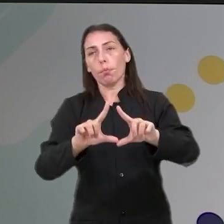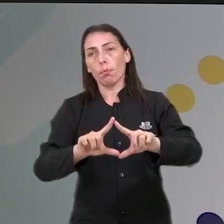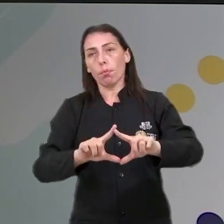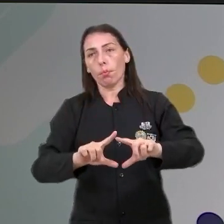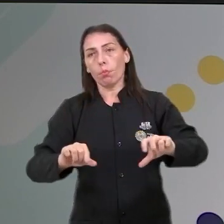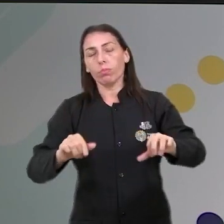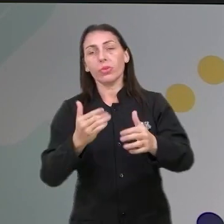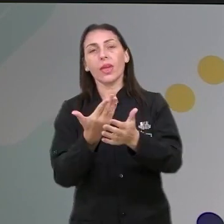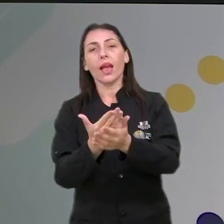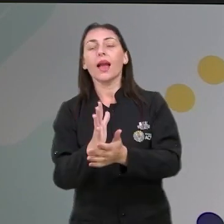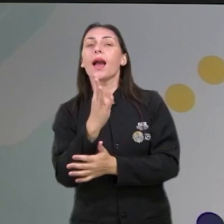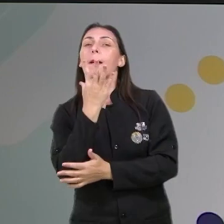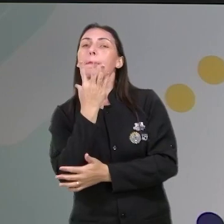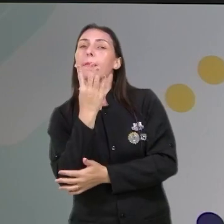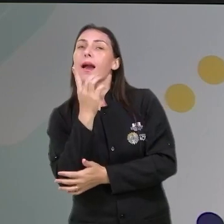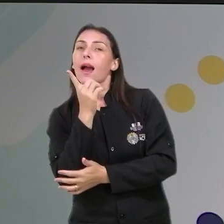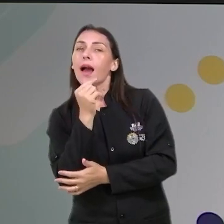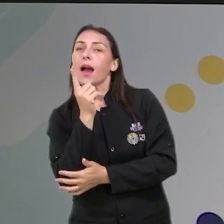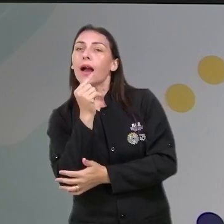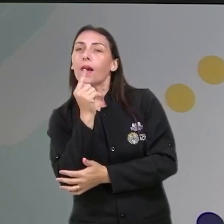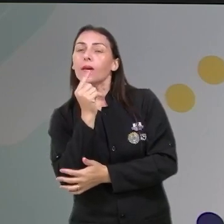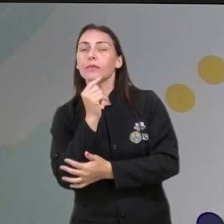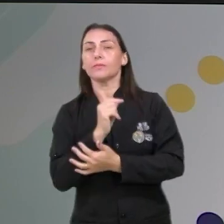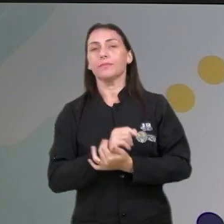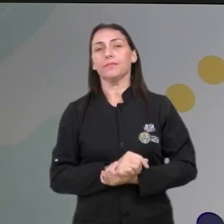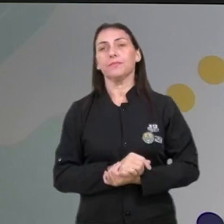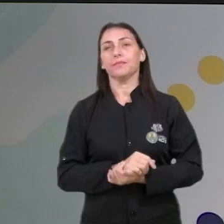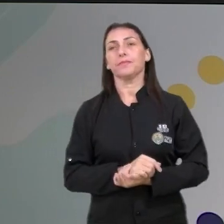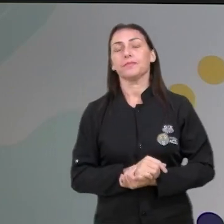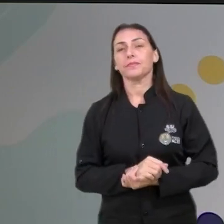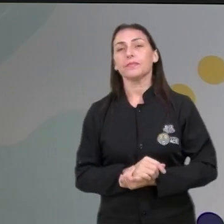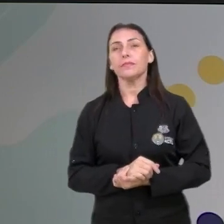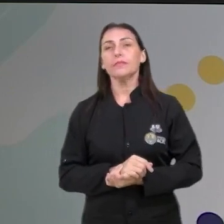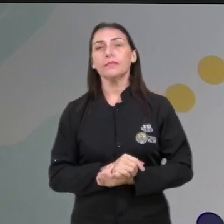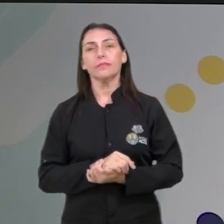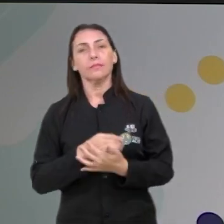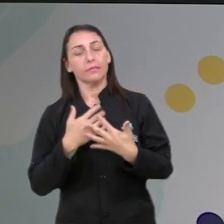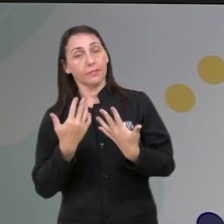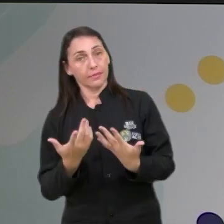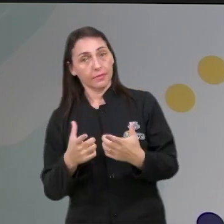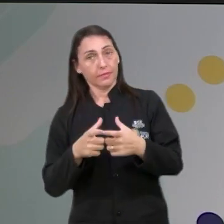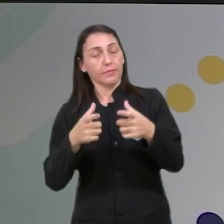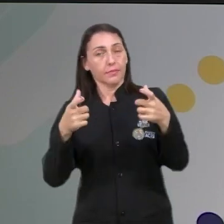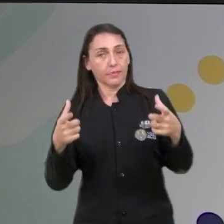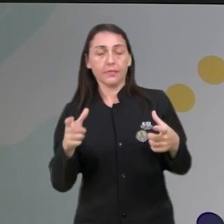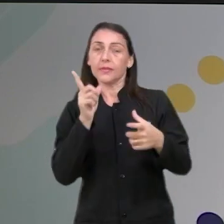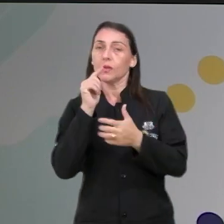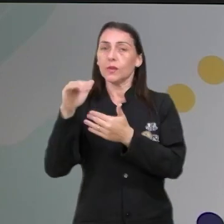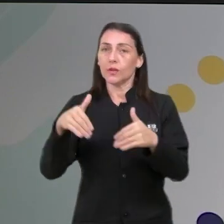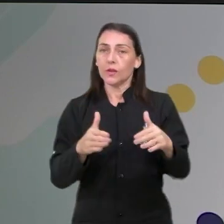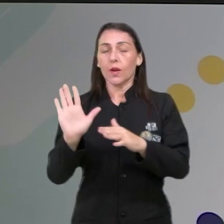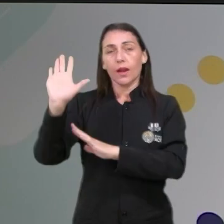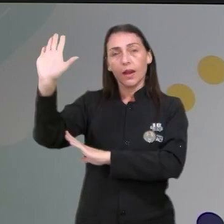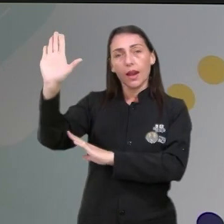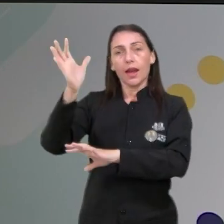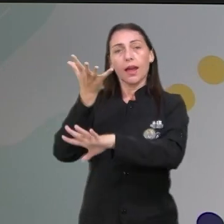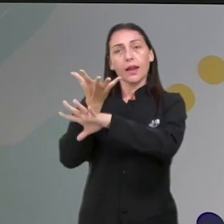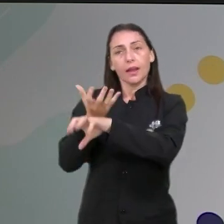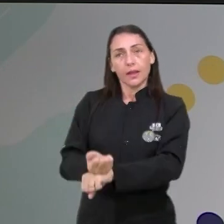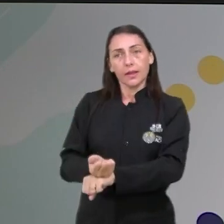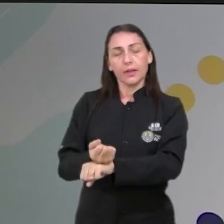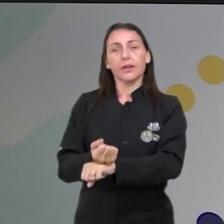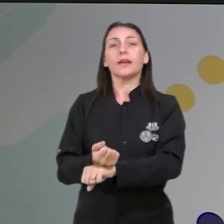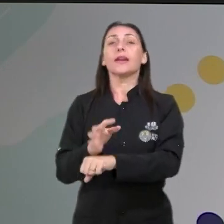tão eficiente do lençol freático, esses rios acabam secando. Em grande maioria, os rios lá da Caatinga